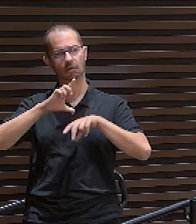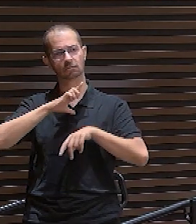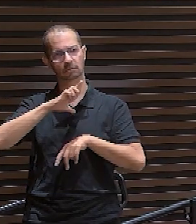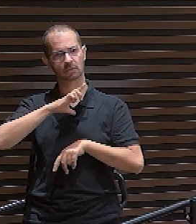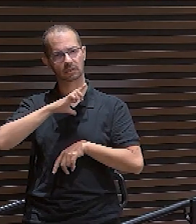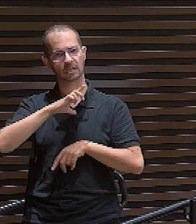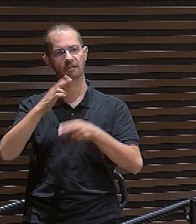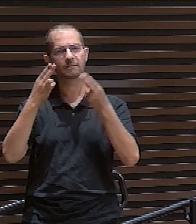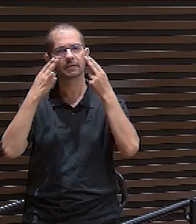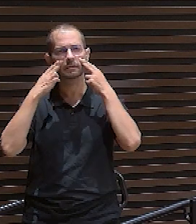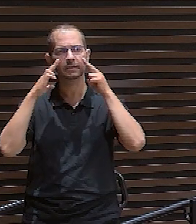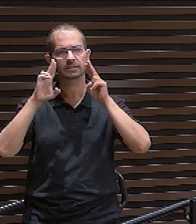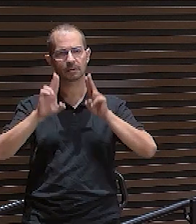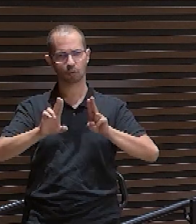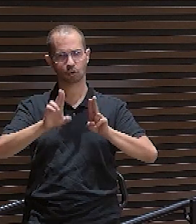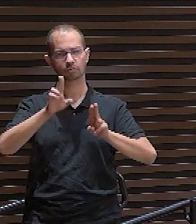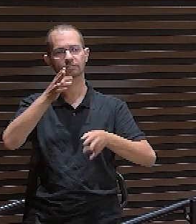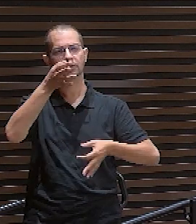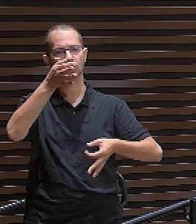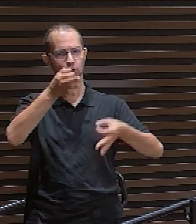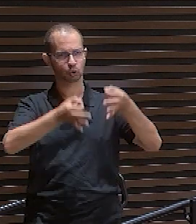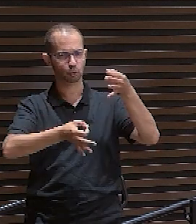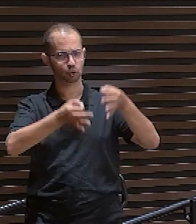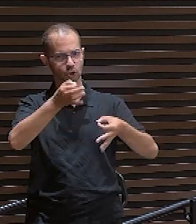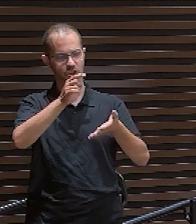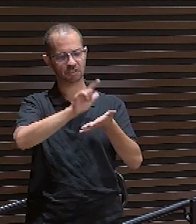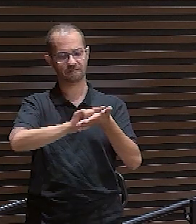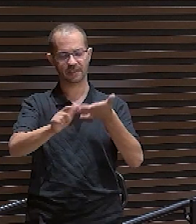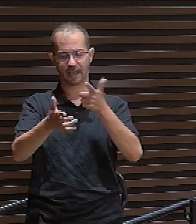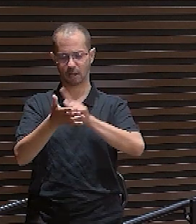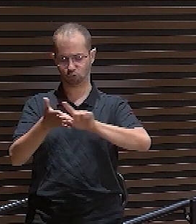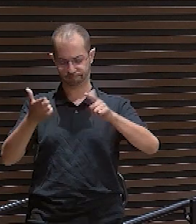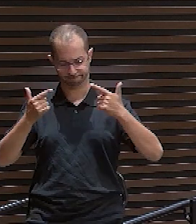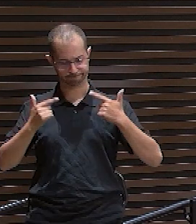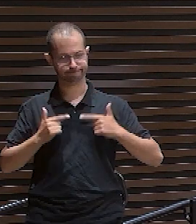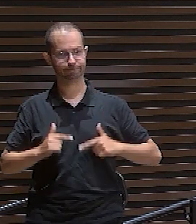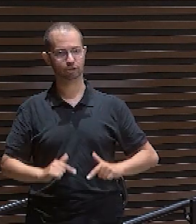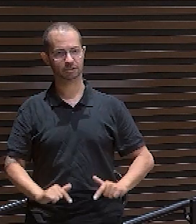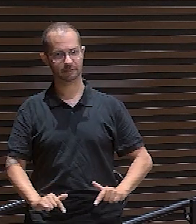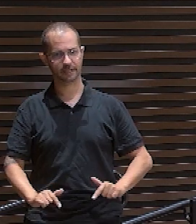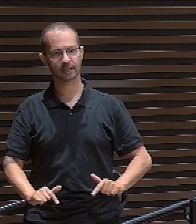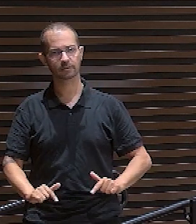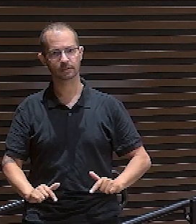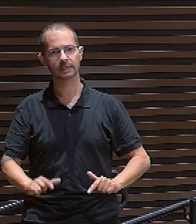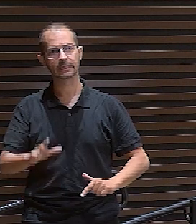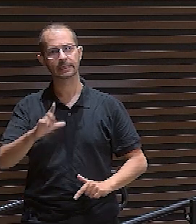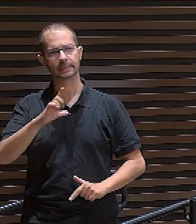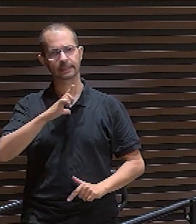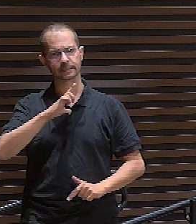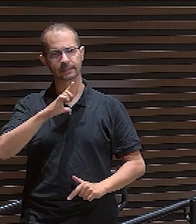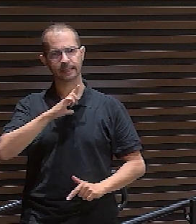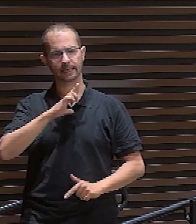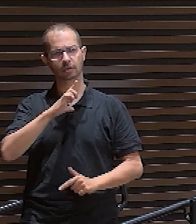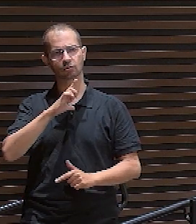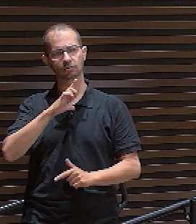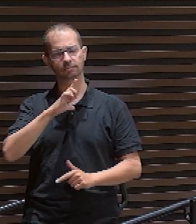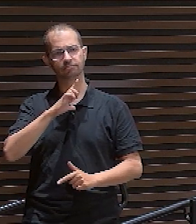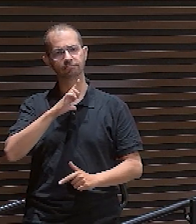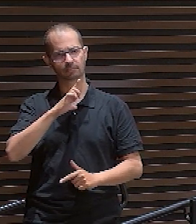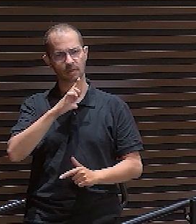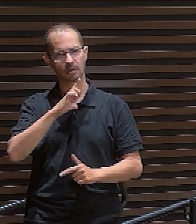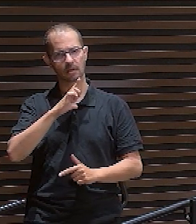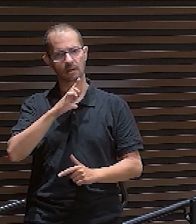obteve testemunho de ser justificado, tendo a aprovação